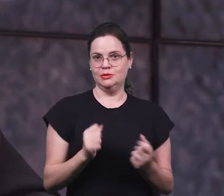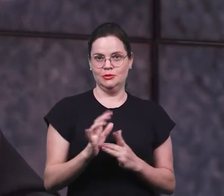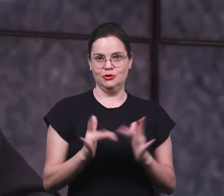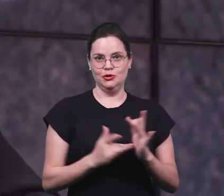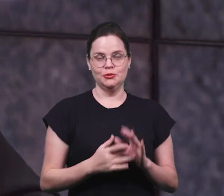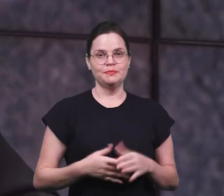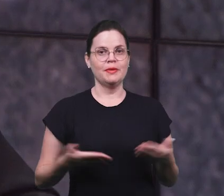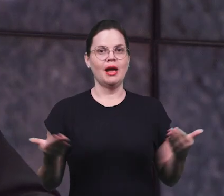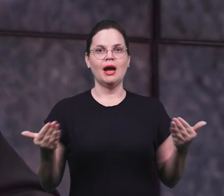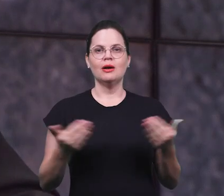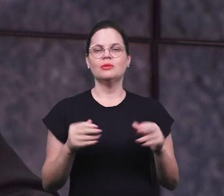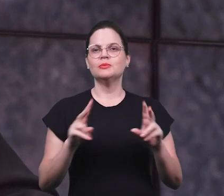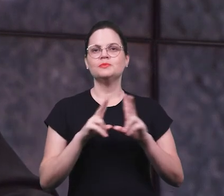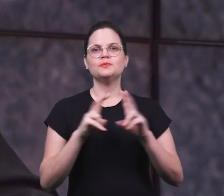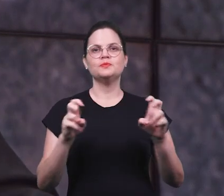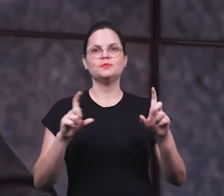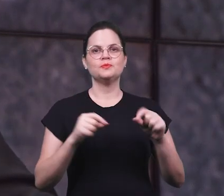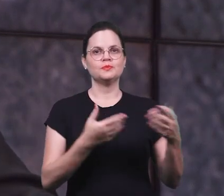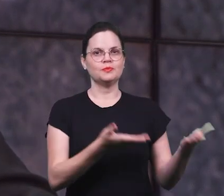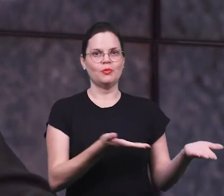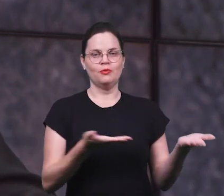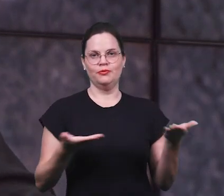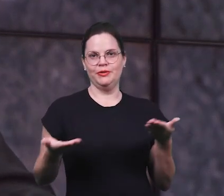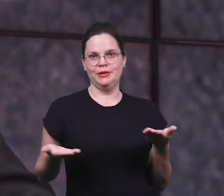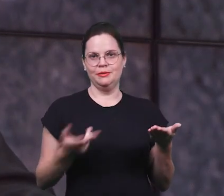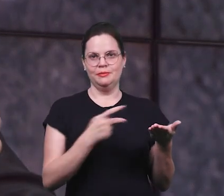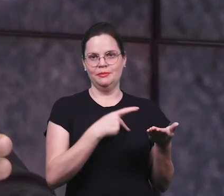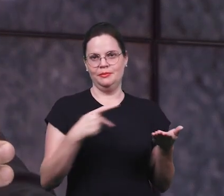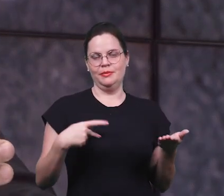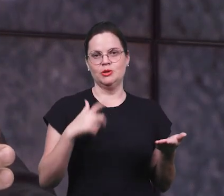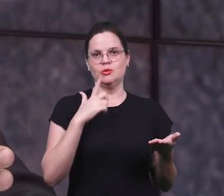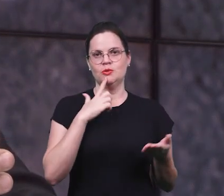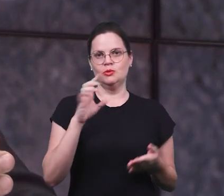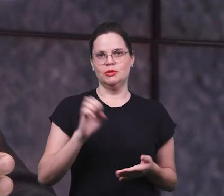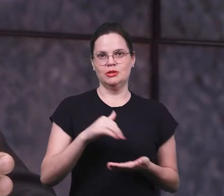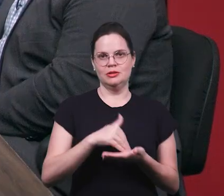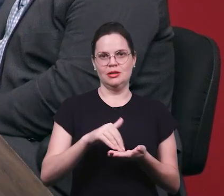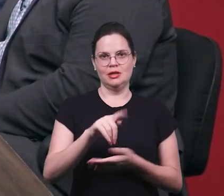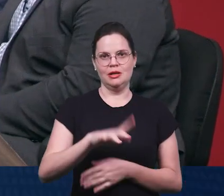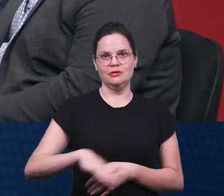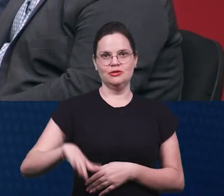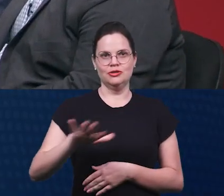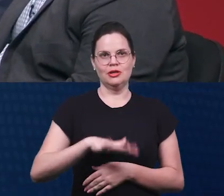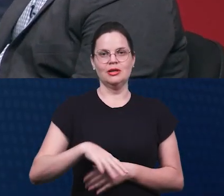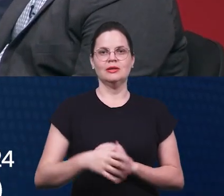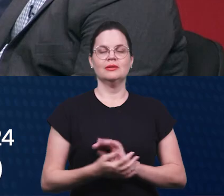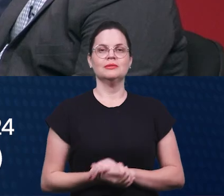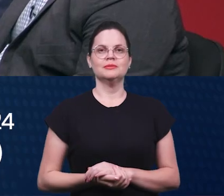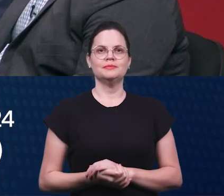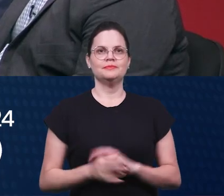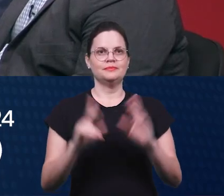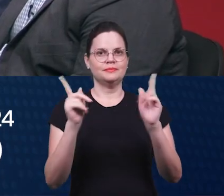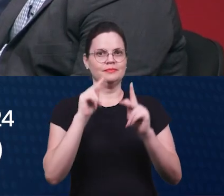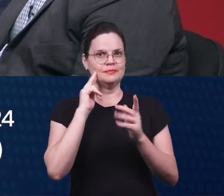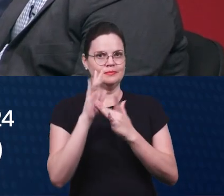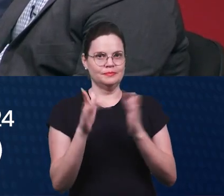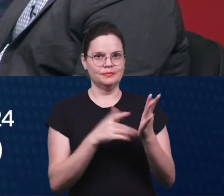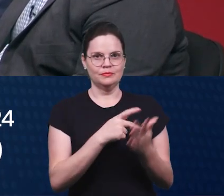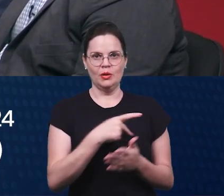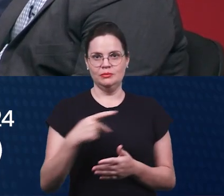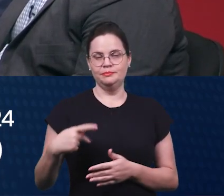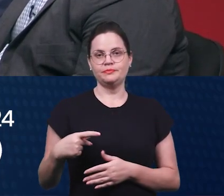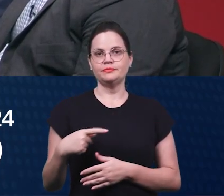assunto deste episódio, estão conosco aqui pastor Luiz Eugênio, secretário-geral do presbitério. Paz a todos. Pastor